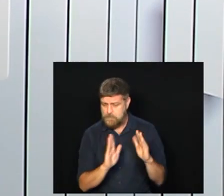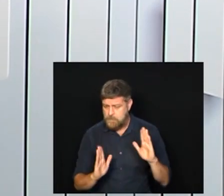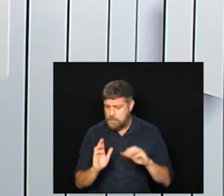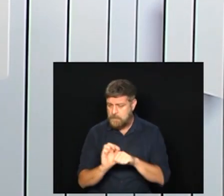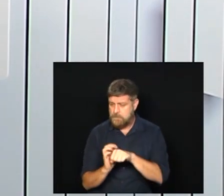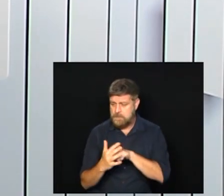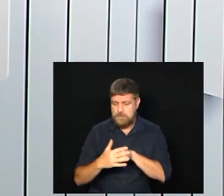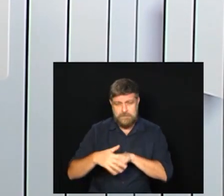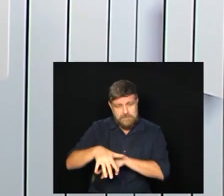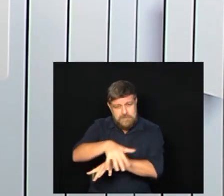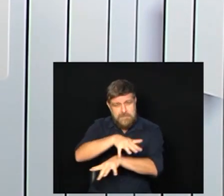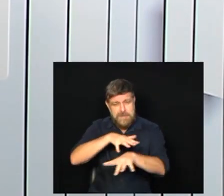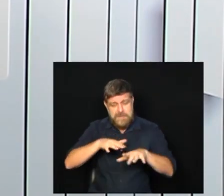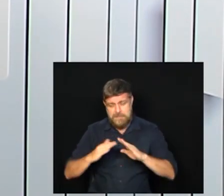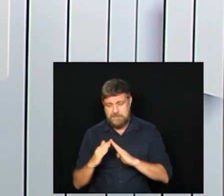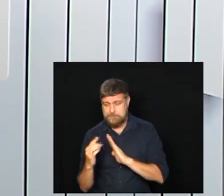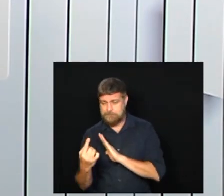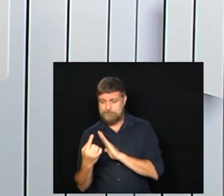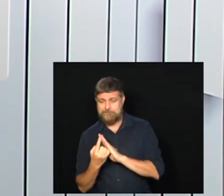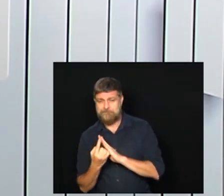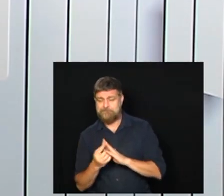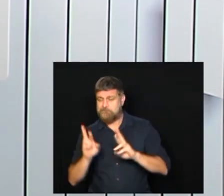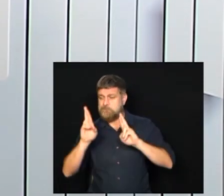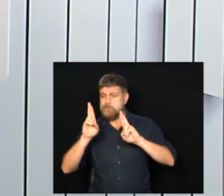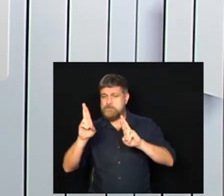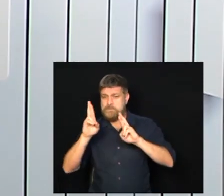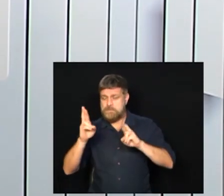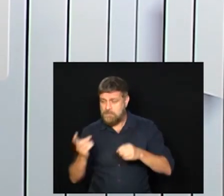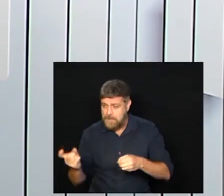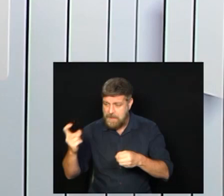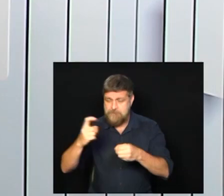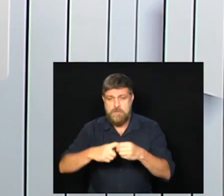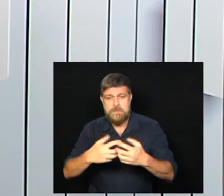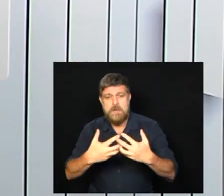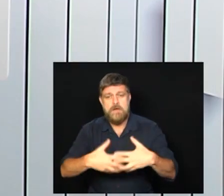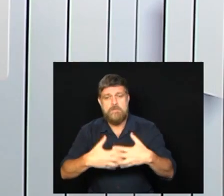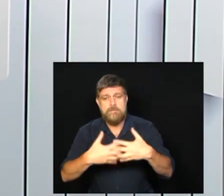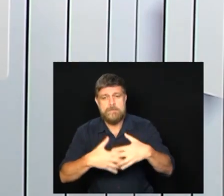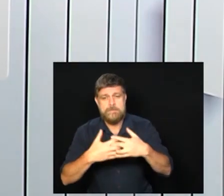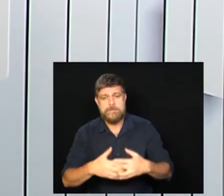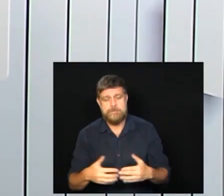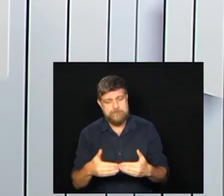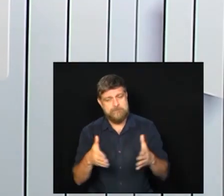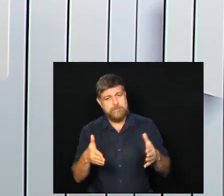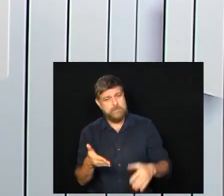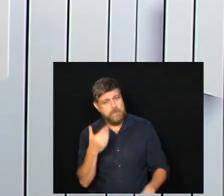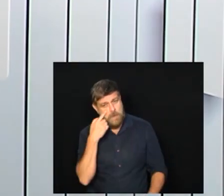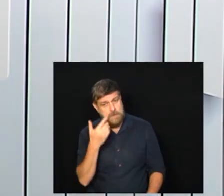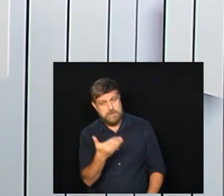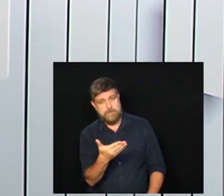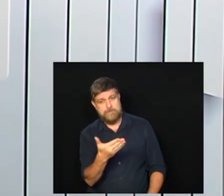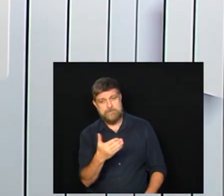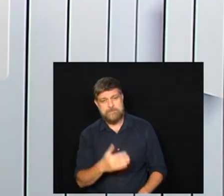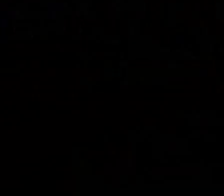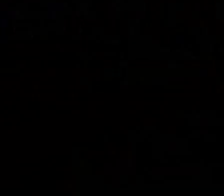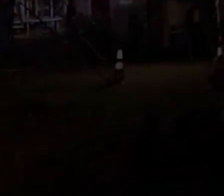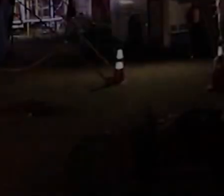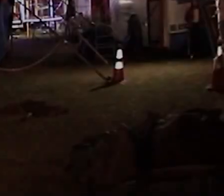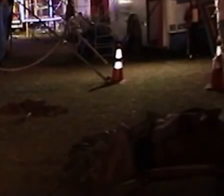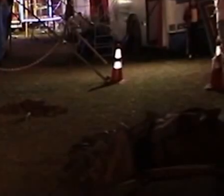de quarentena, as expectativas para a retomada dos espetáculos. Olha só.